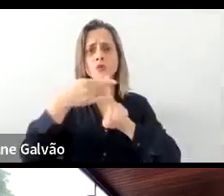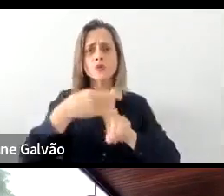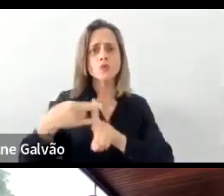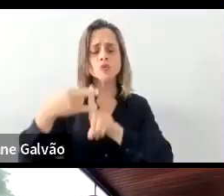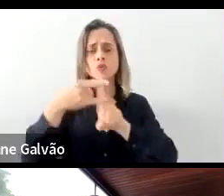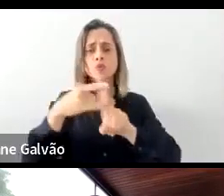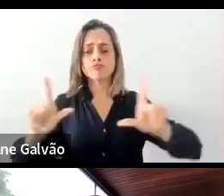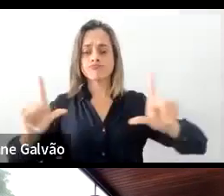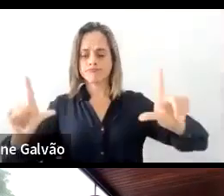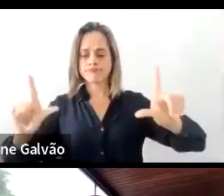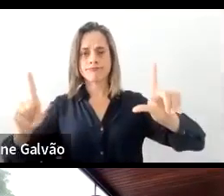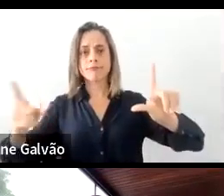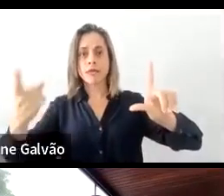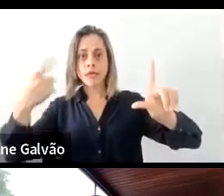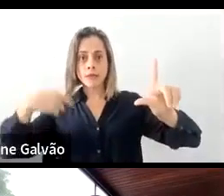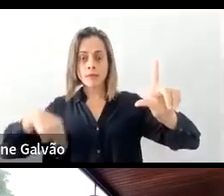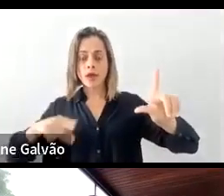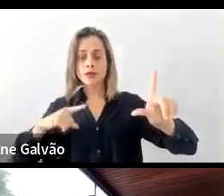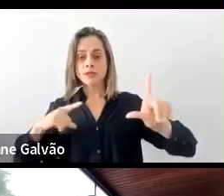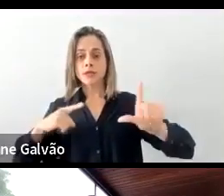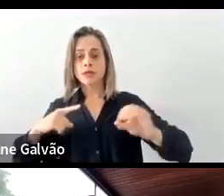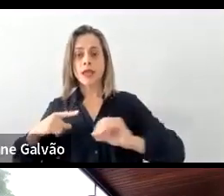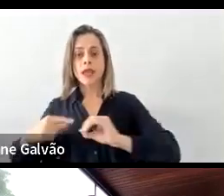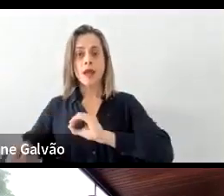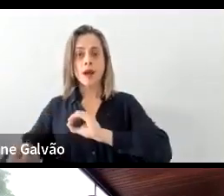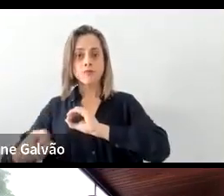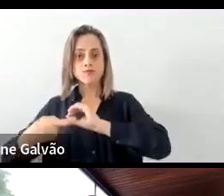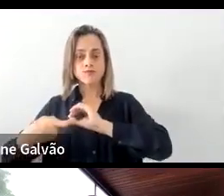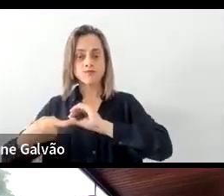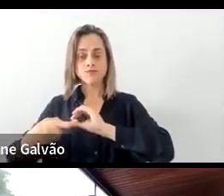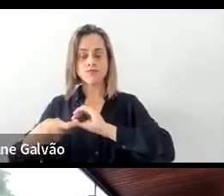escrito interpretação ou interpretation.